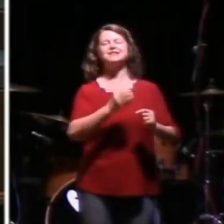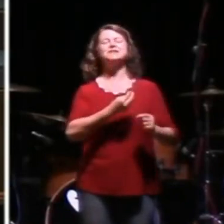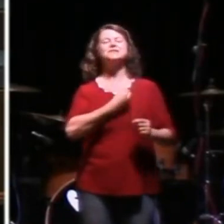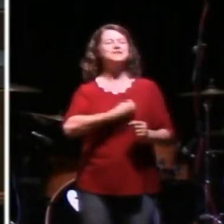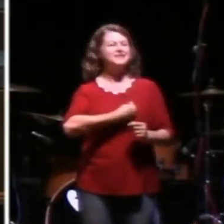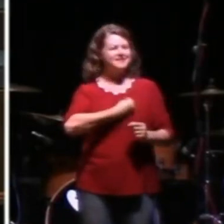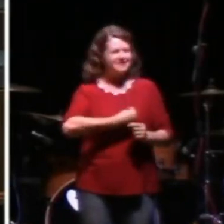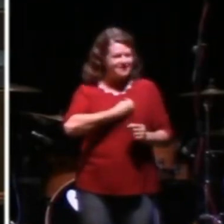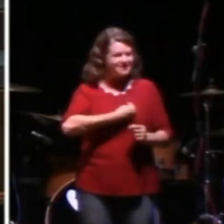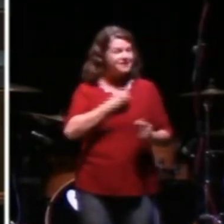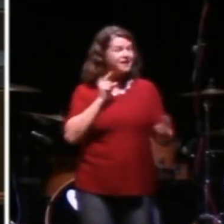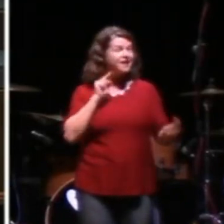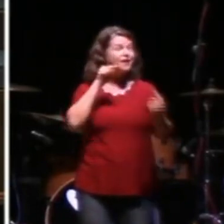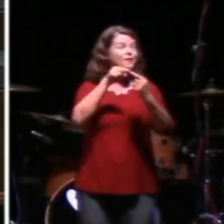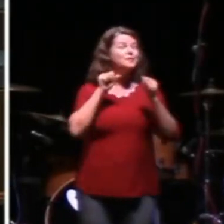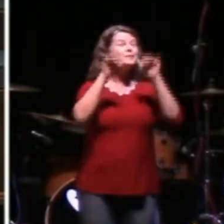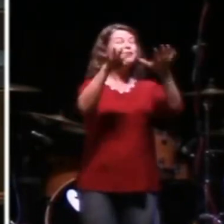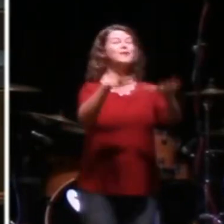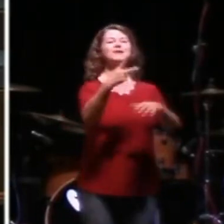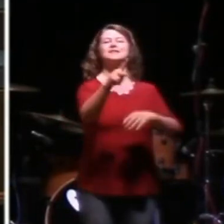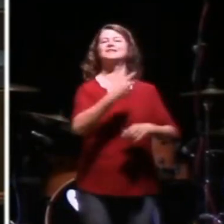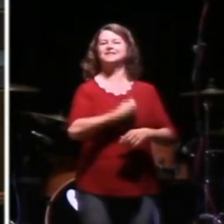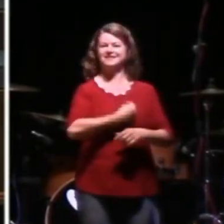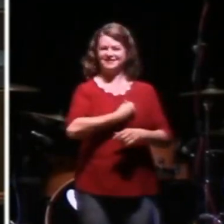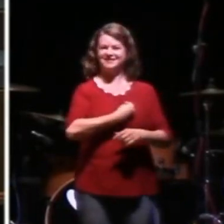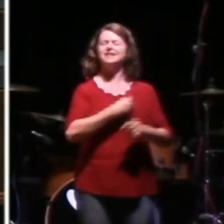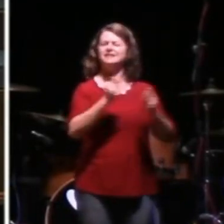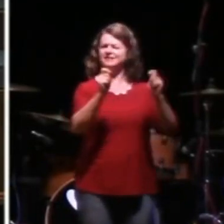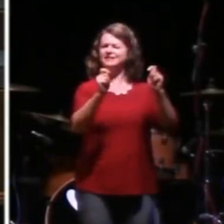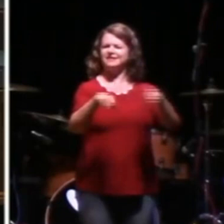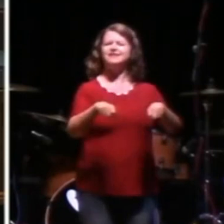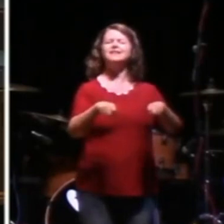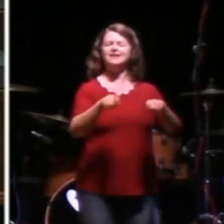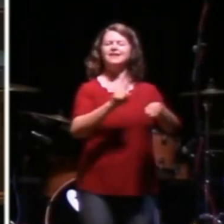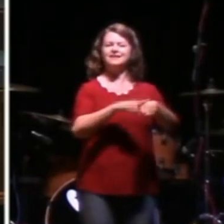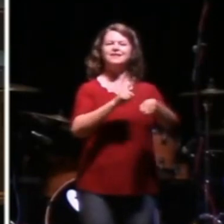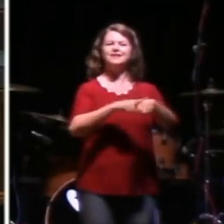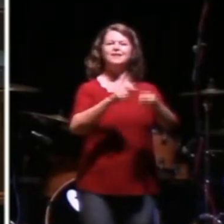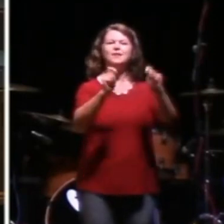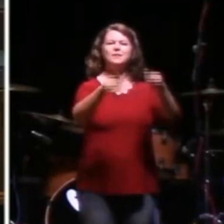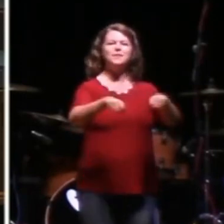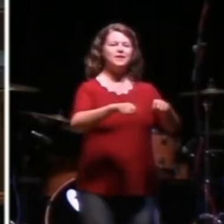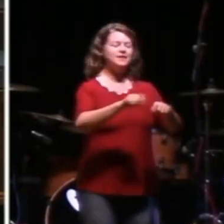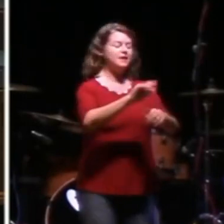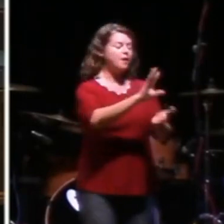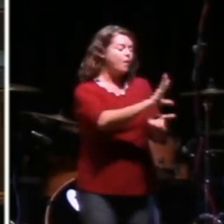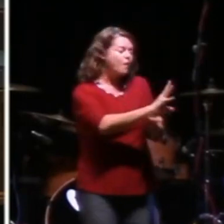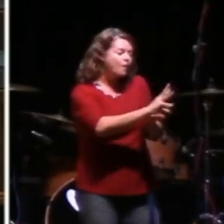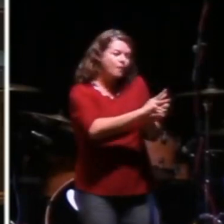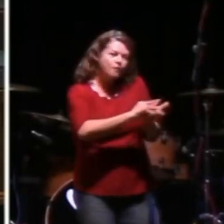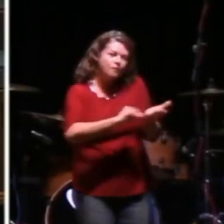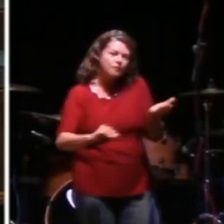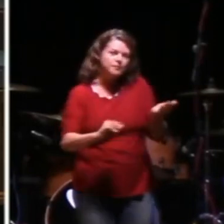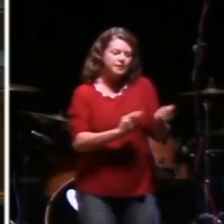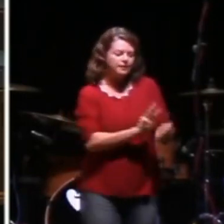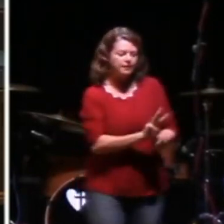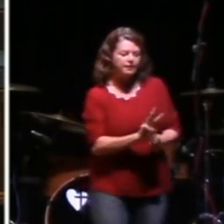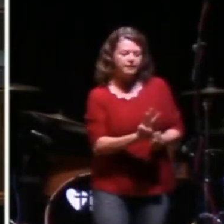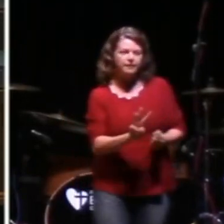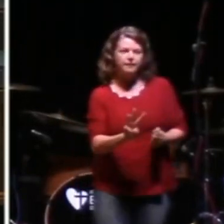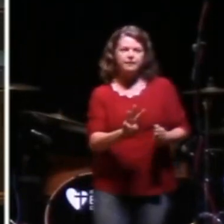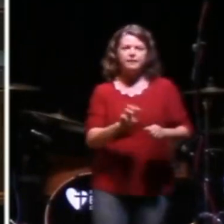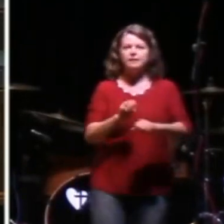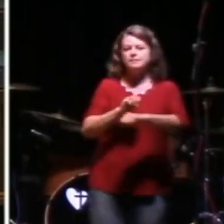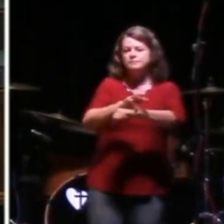abençoar a sua vida ainda dá tempo você pode pegar o link dessa mensagem que vai ser poderosa na sua